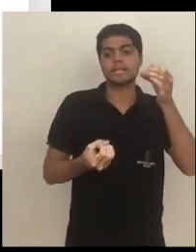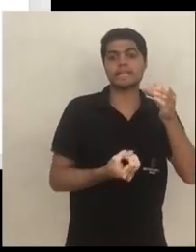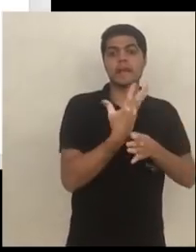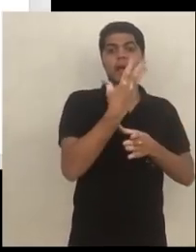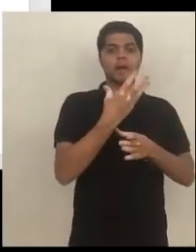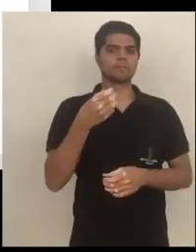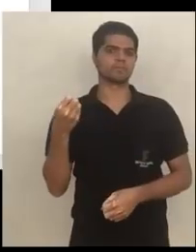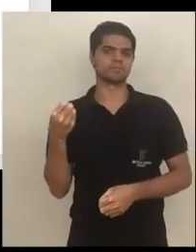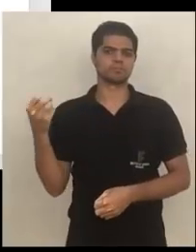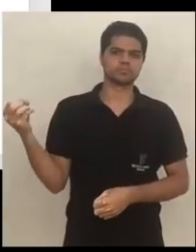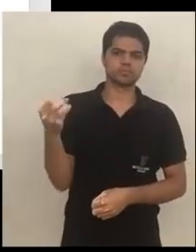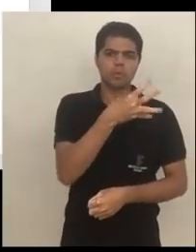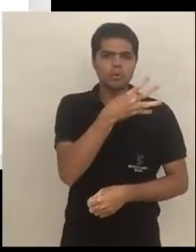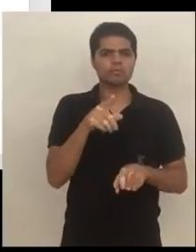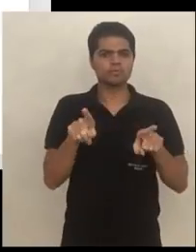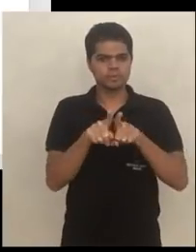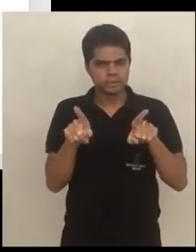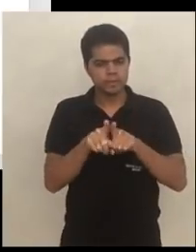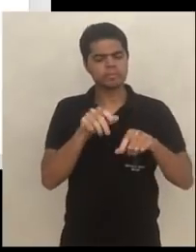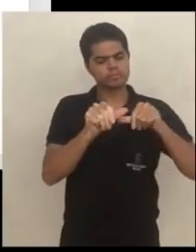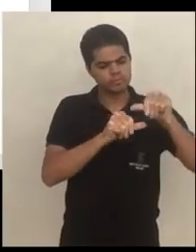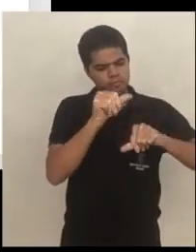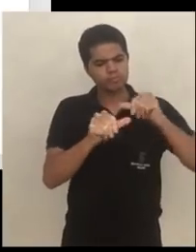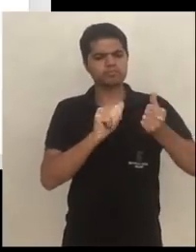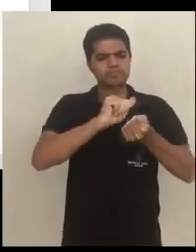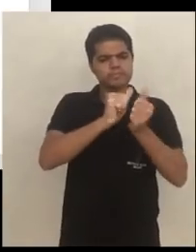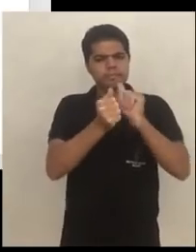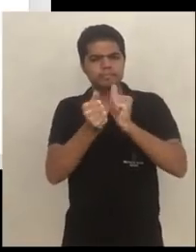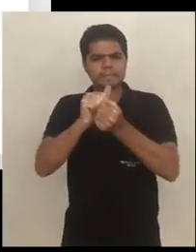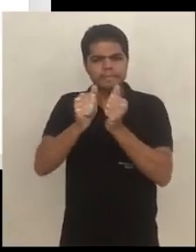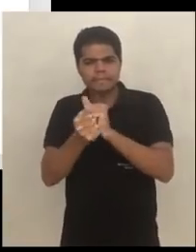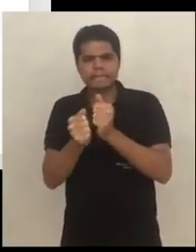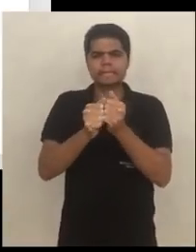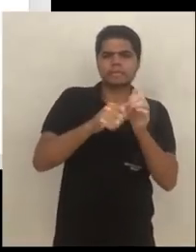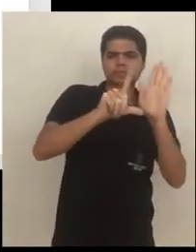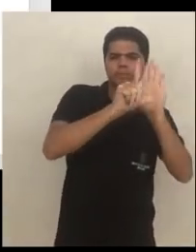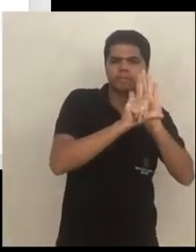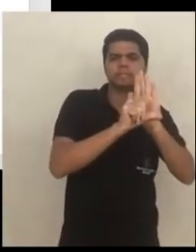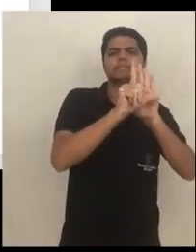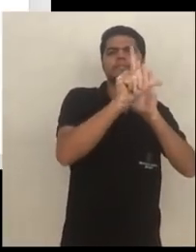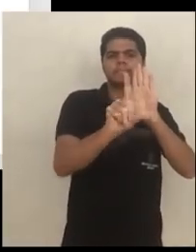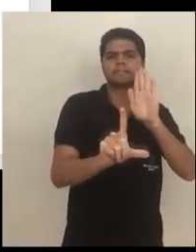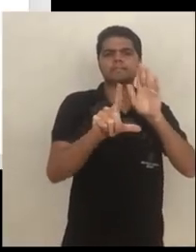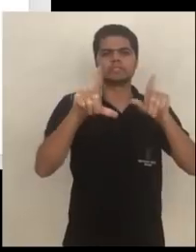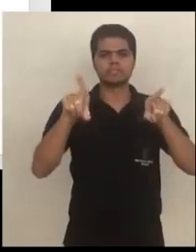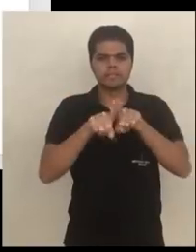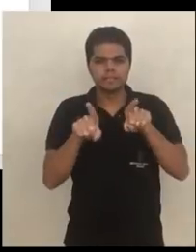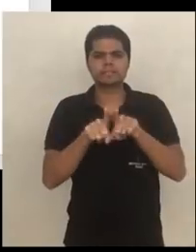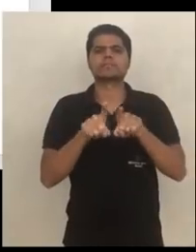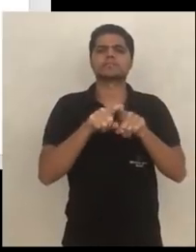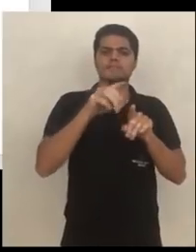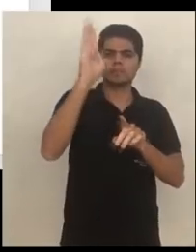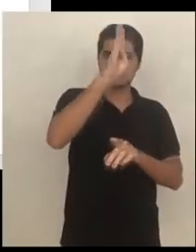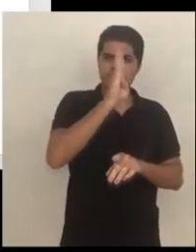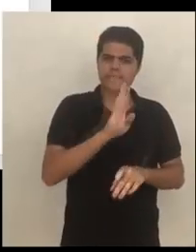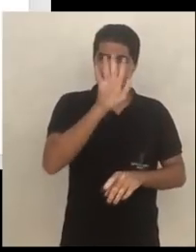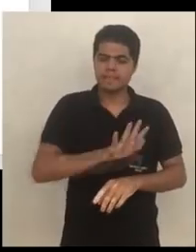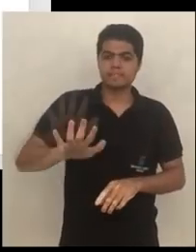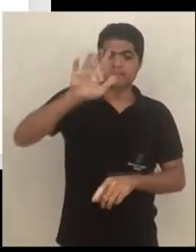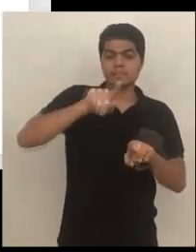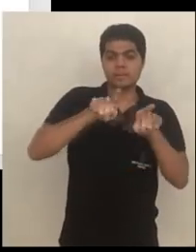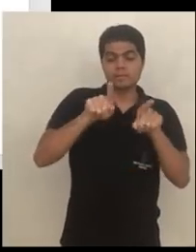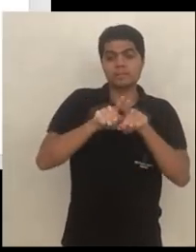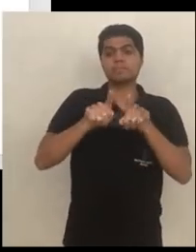tenham a finalidade de aperfeiçoar toda a legislação, toda a produção orgânica no âmbito nacional e internacional, assessora o